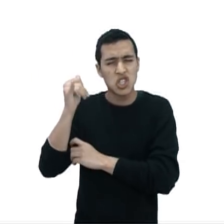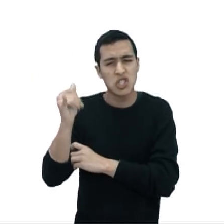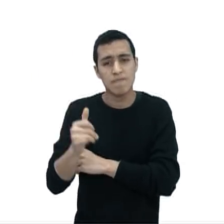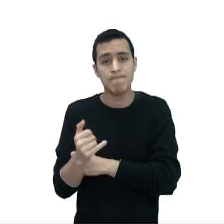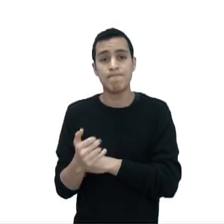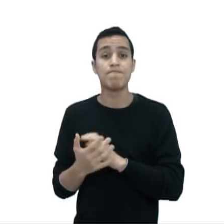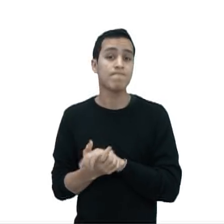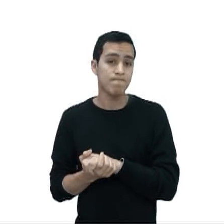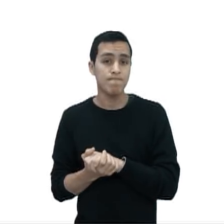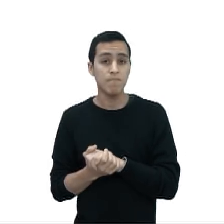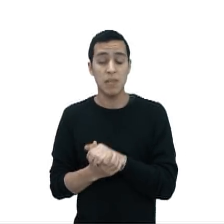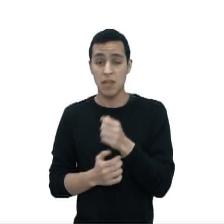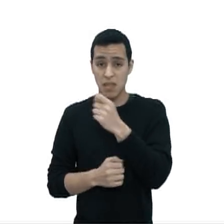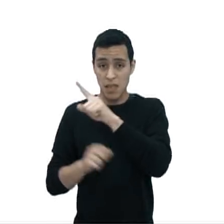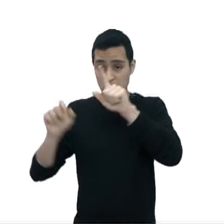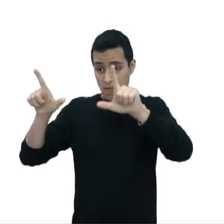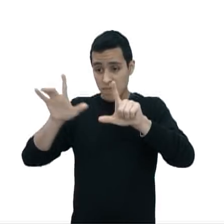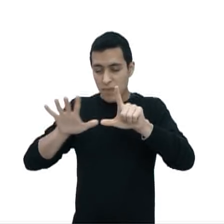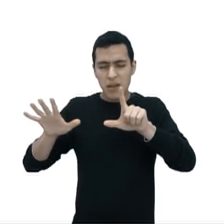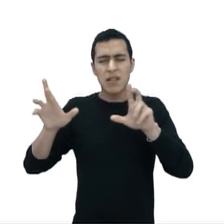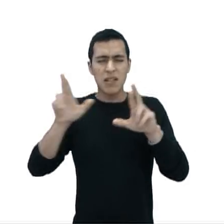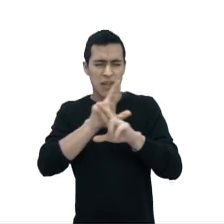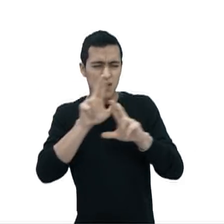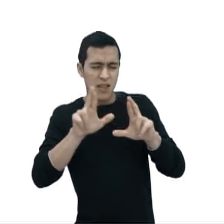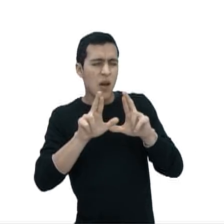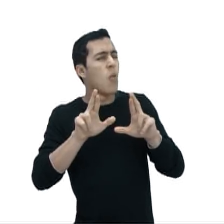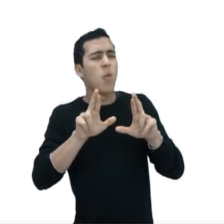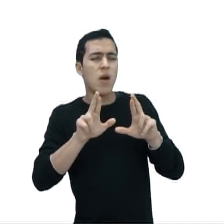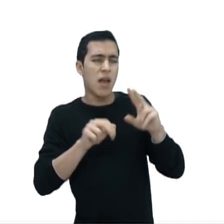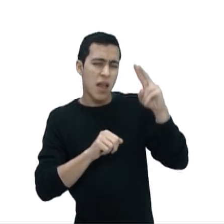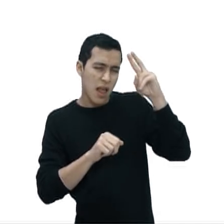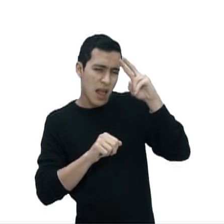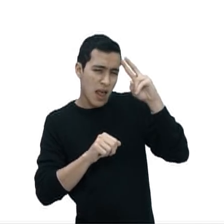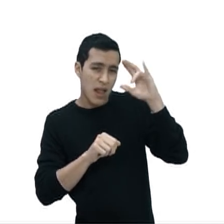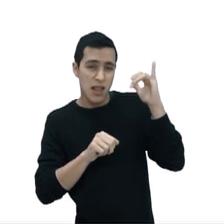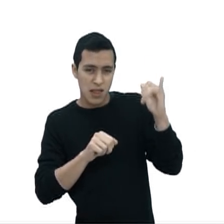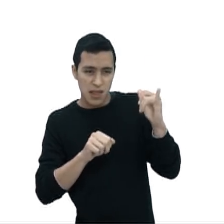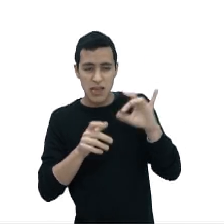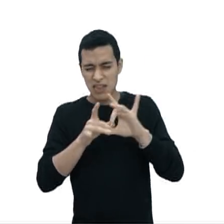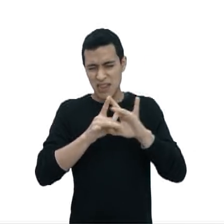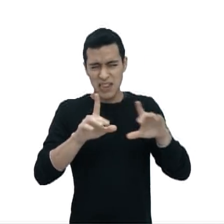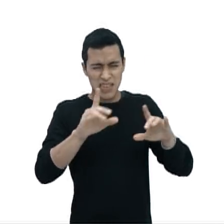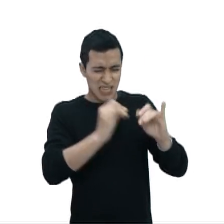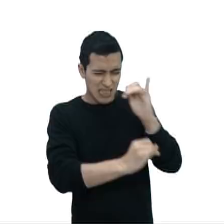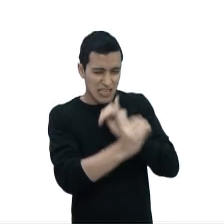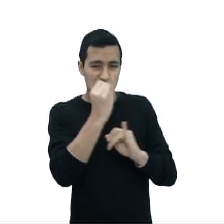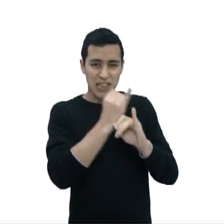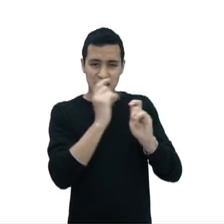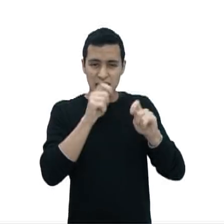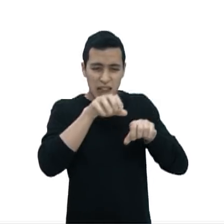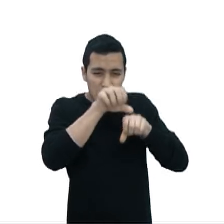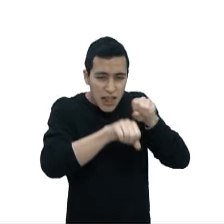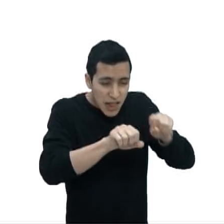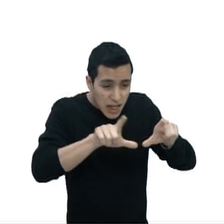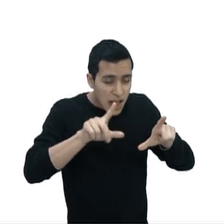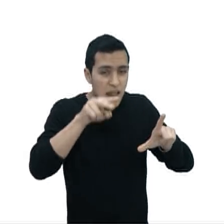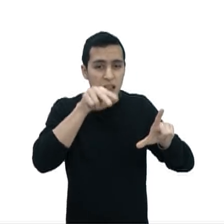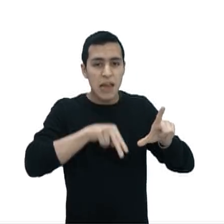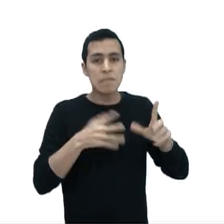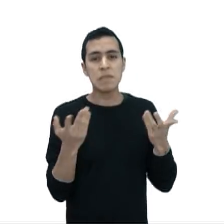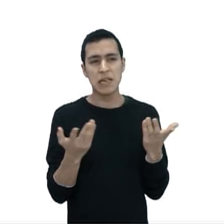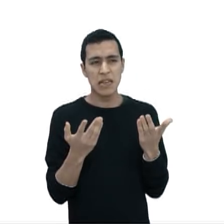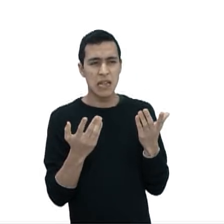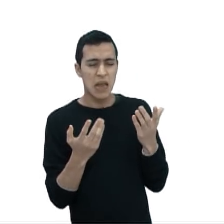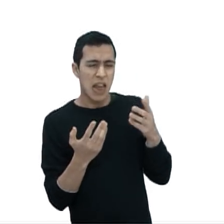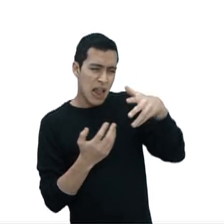foi extraída de uma lenda, certo? Que está disponibilizada para vocês lerem aí na internet. Então, será que se refere à lenda